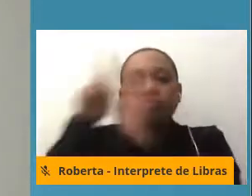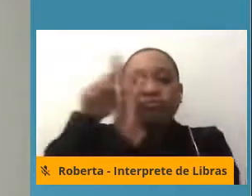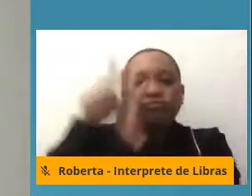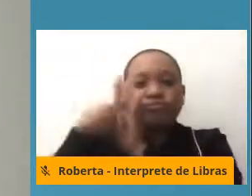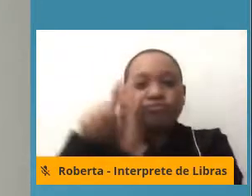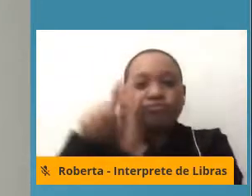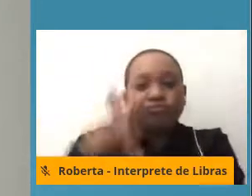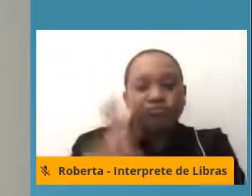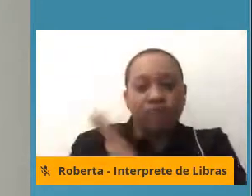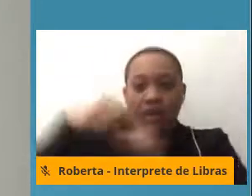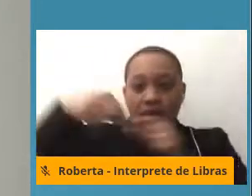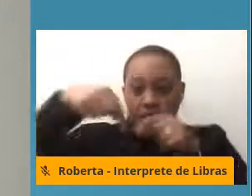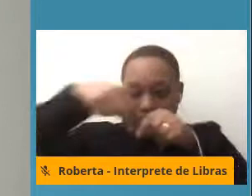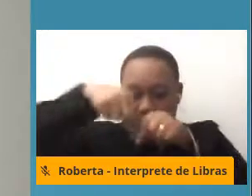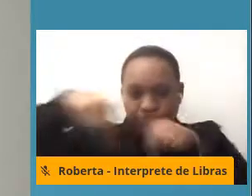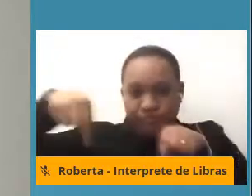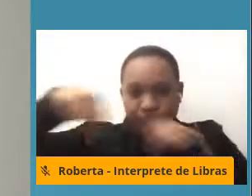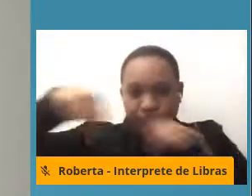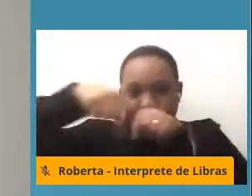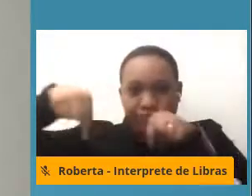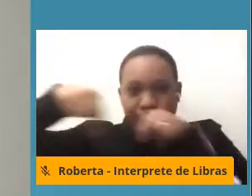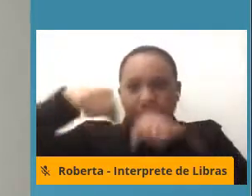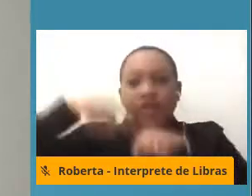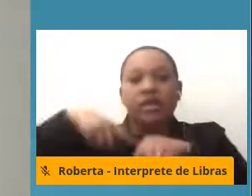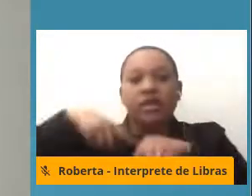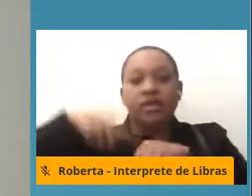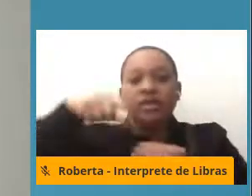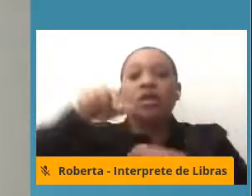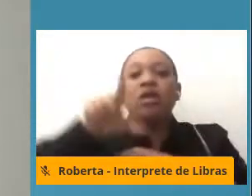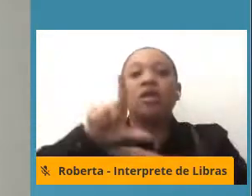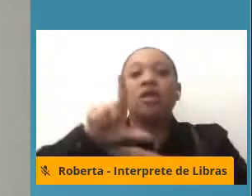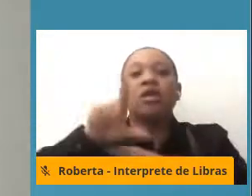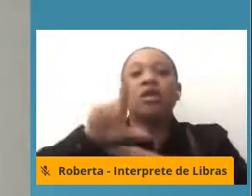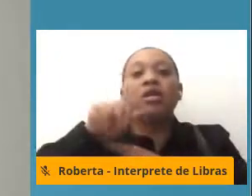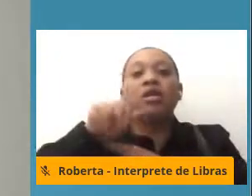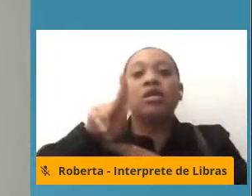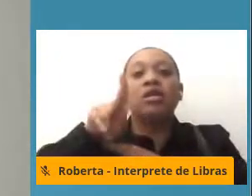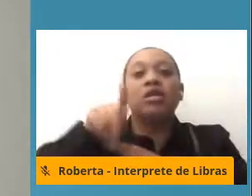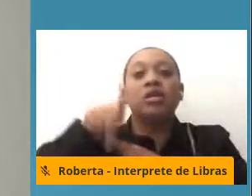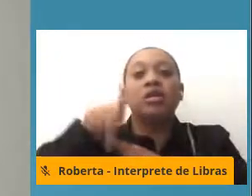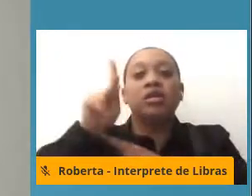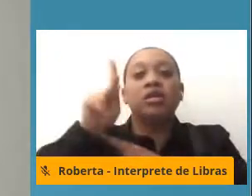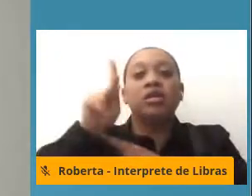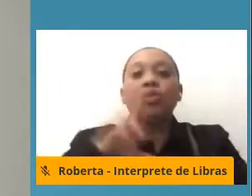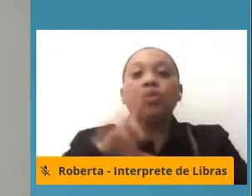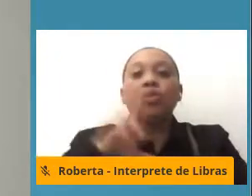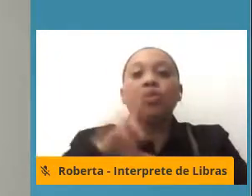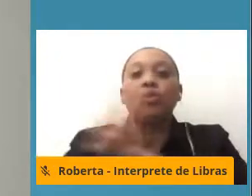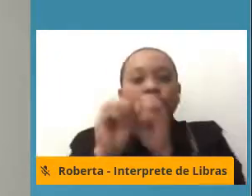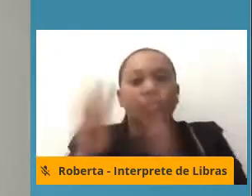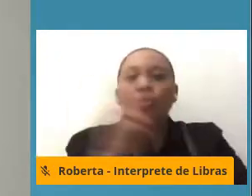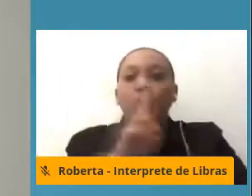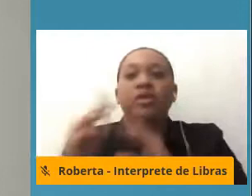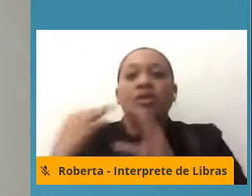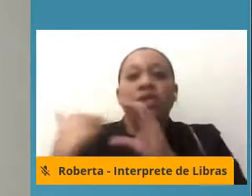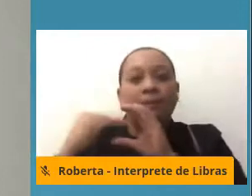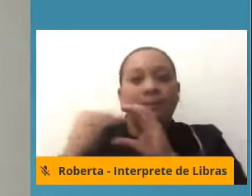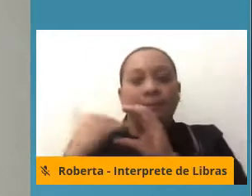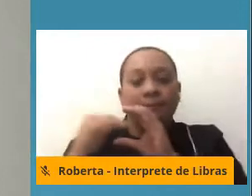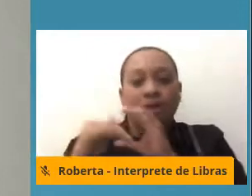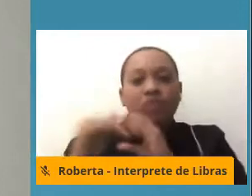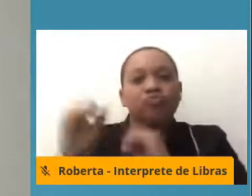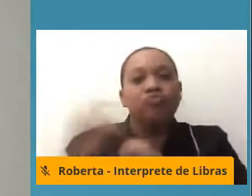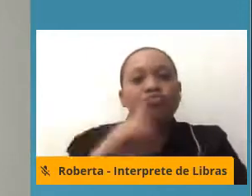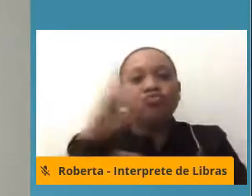evento, tem um linkzinho para o formulário, vocês vão deixar o nome e o e-mail para concorrer aos brindes. Cada dia é diferente, então quem